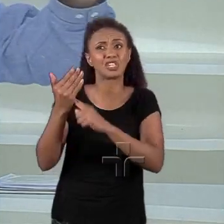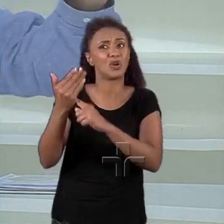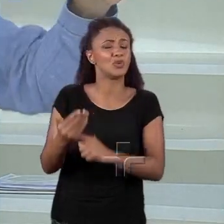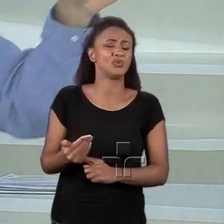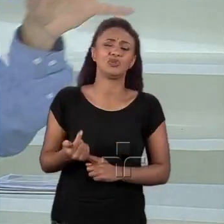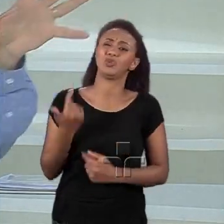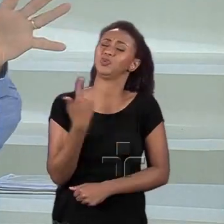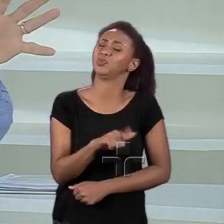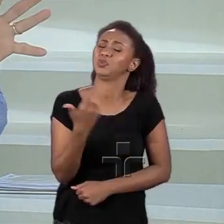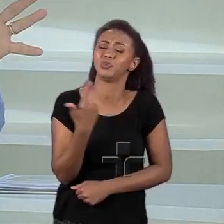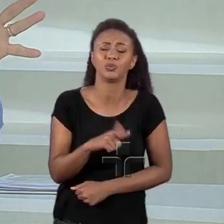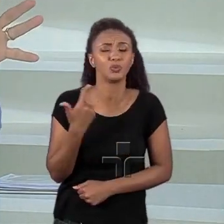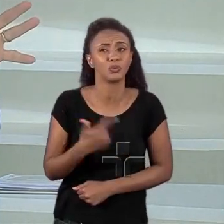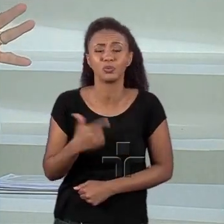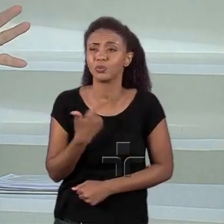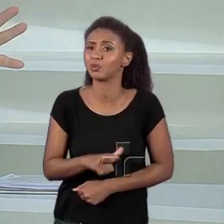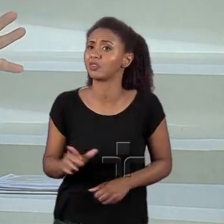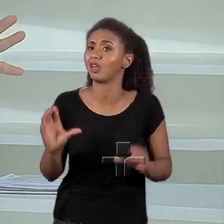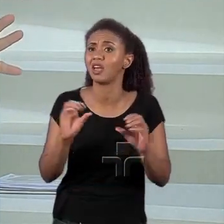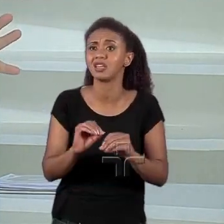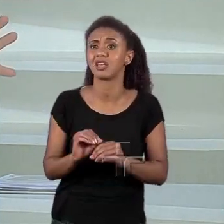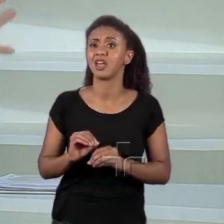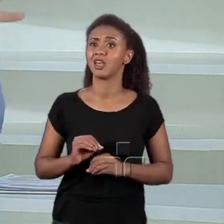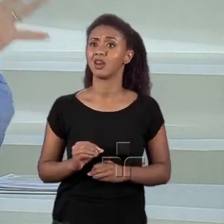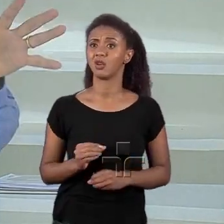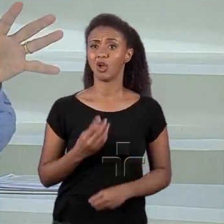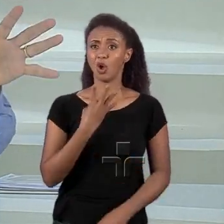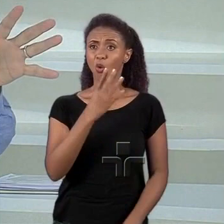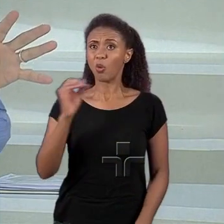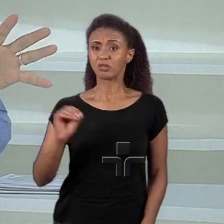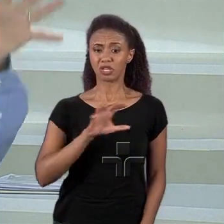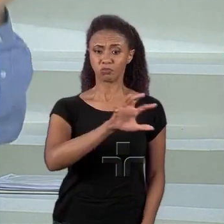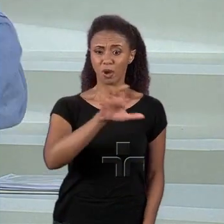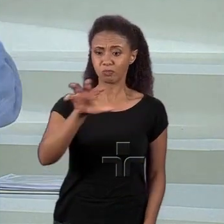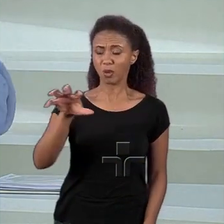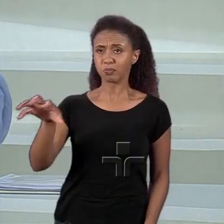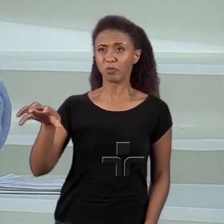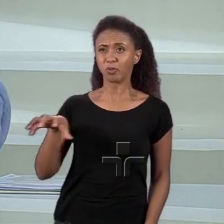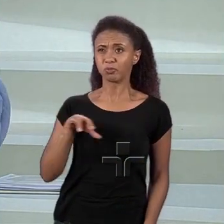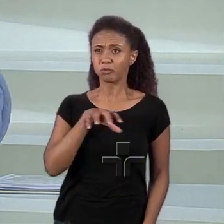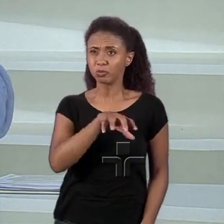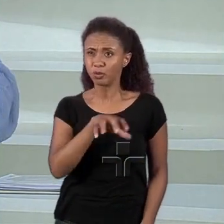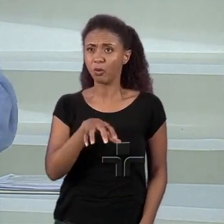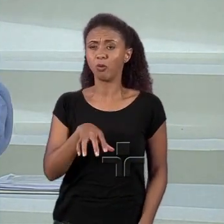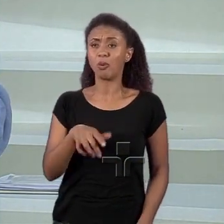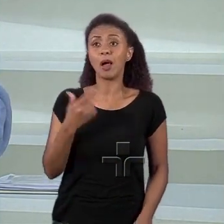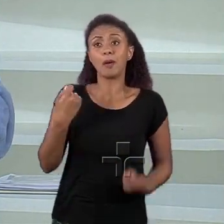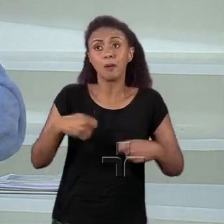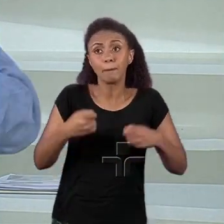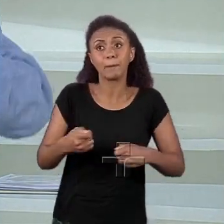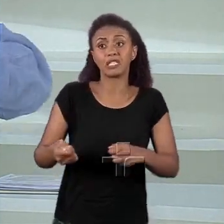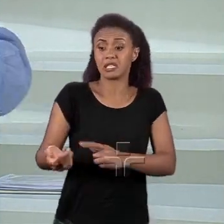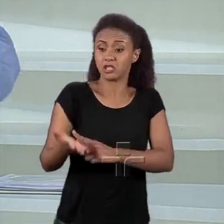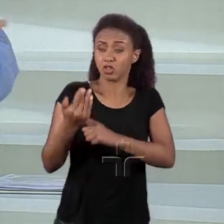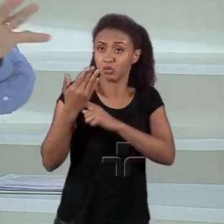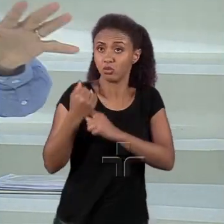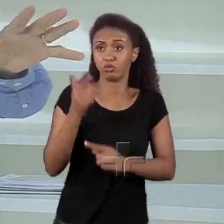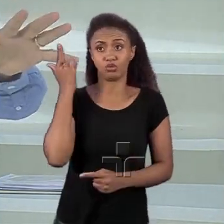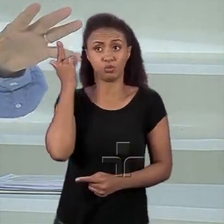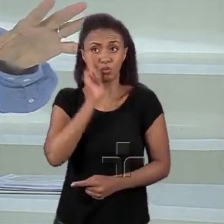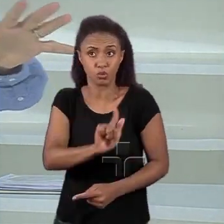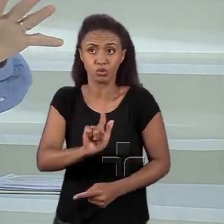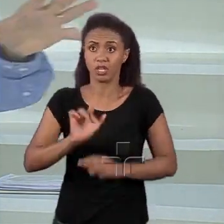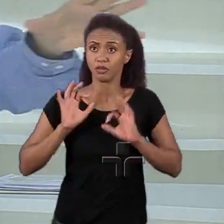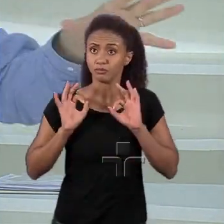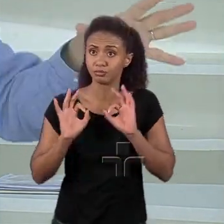dividir o país em 400 regiões para dar escala, incorporar a tecnologia, especialidade e atender